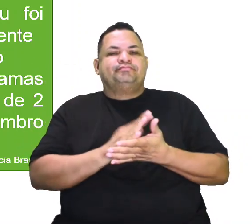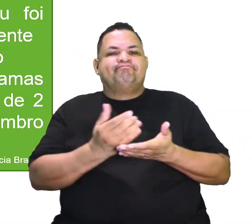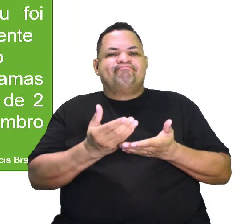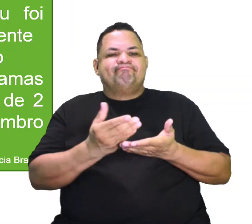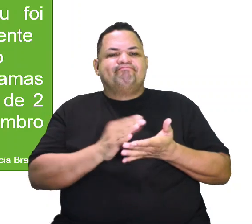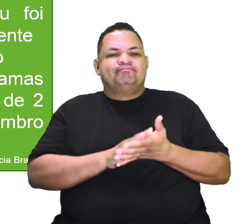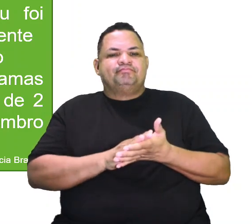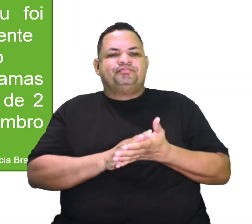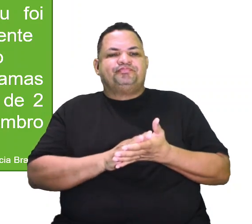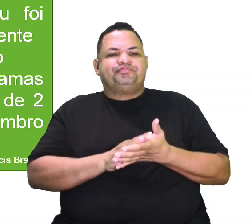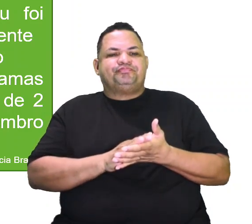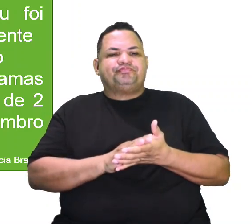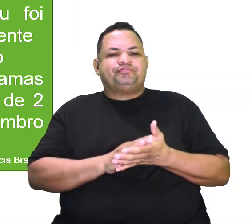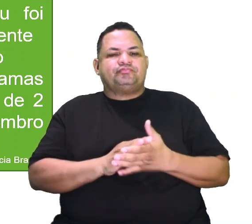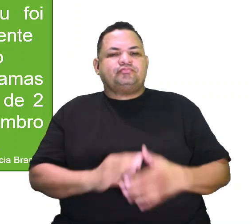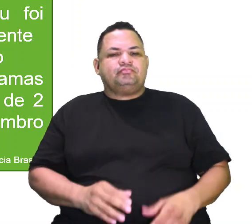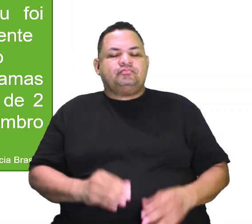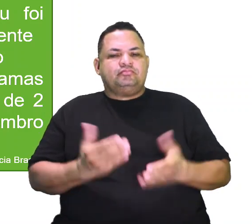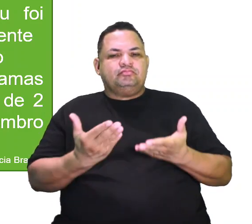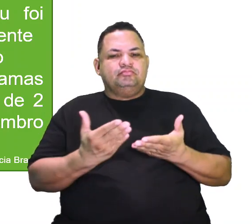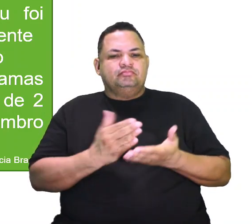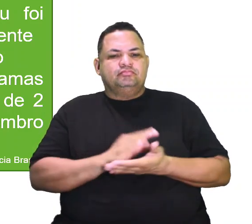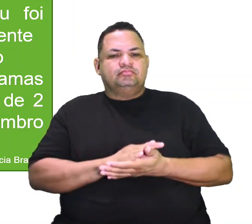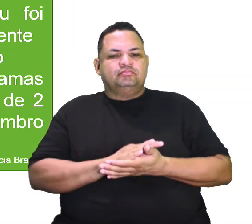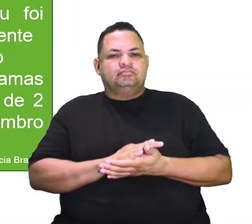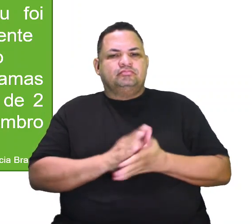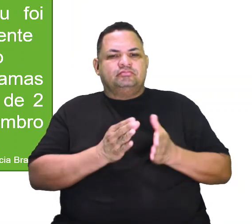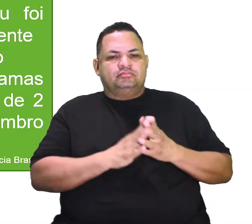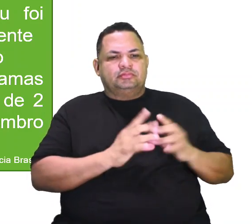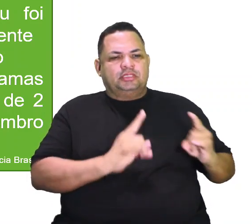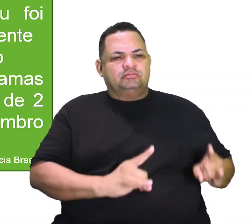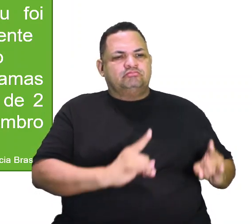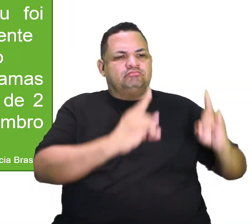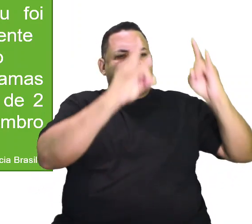aconteceu após esse incêndio? Devido ser um